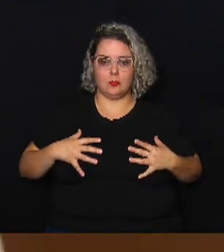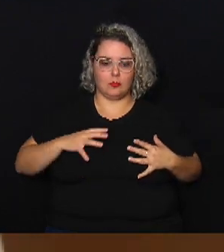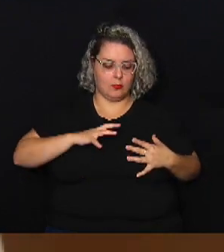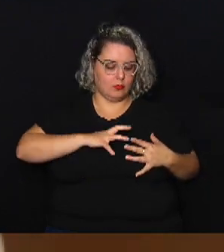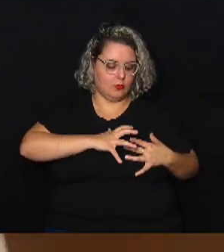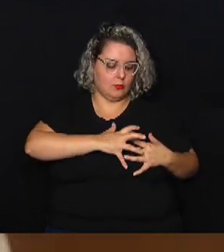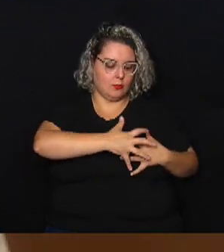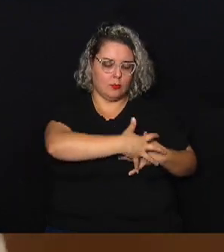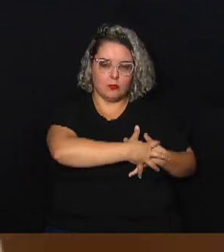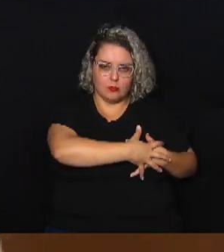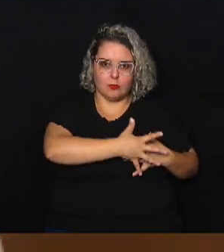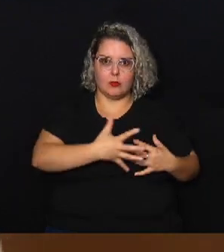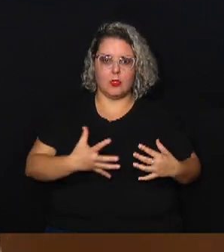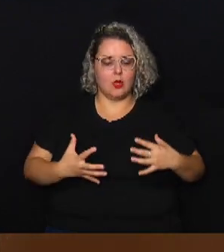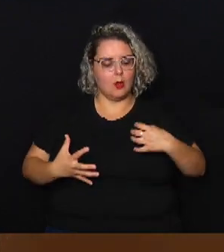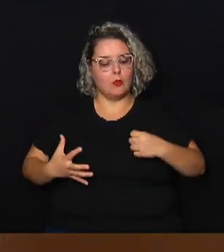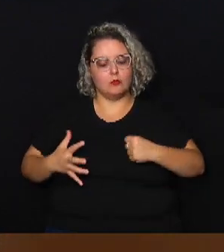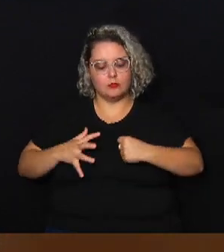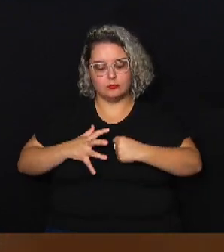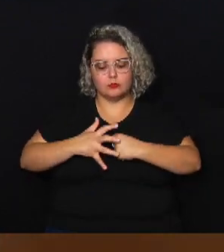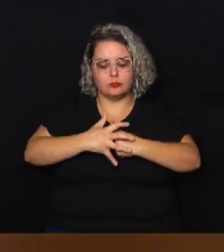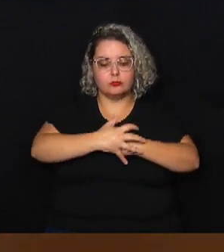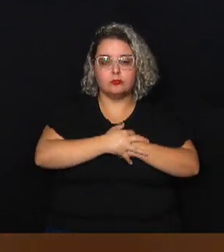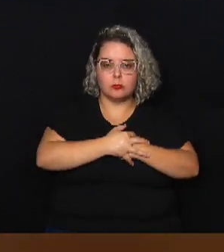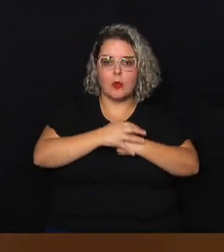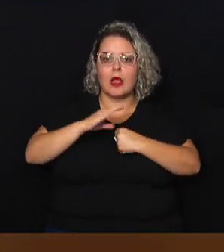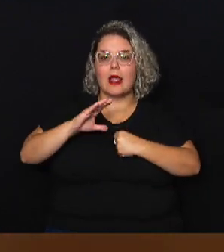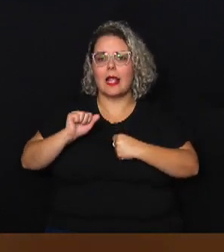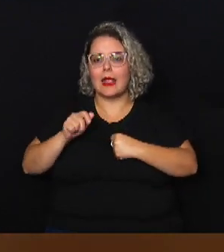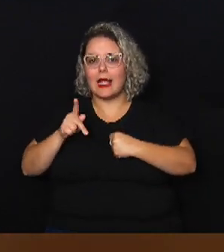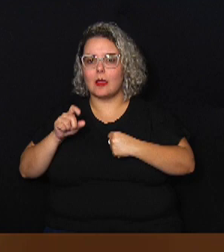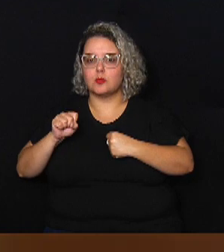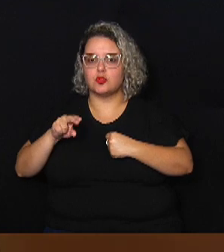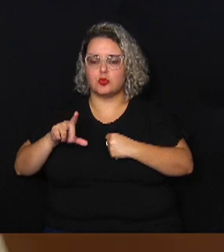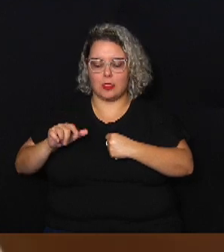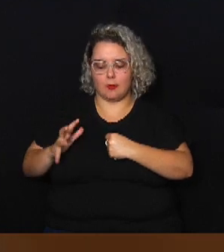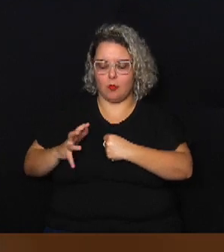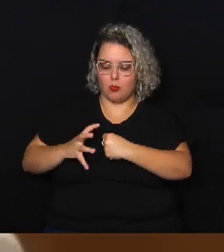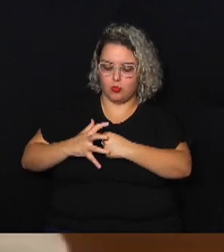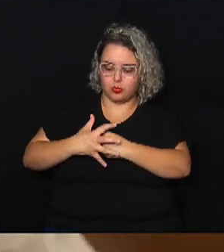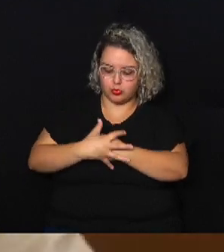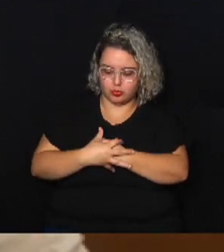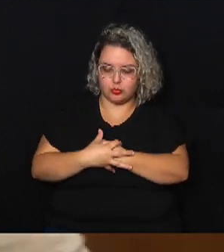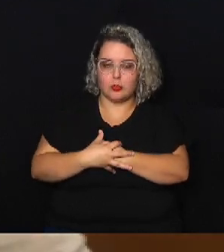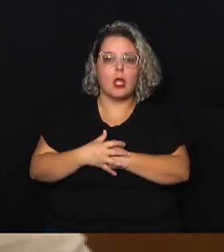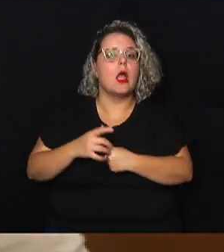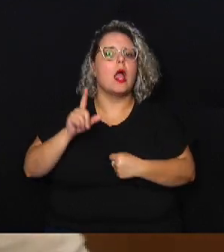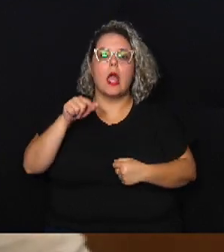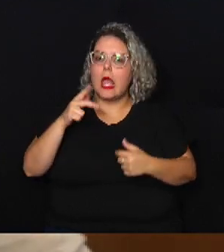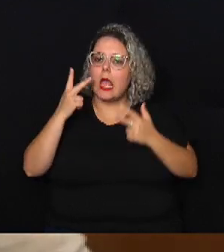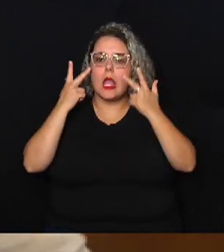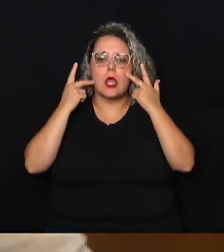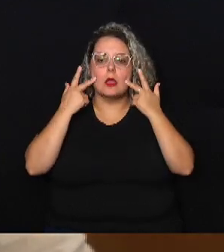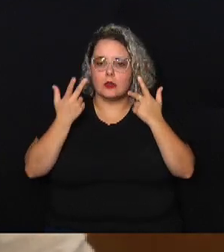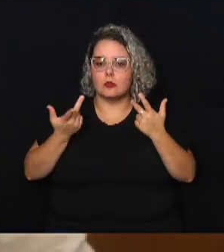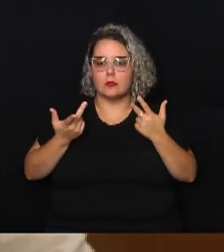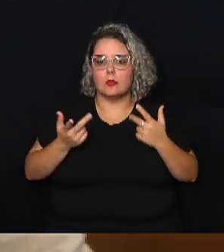qualquer material estranho ao corpo formar uma cápsula ao seu redor. Isso é esperado, um